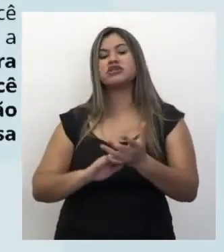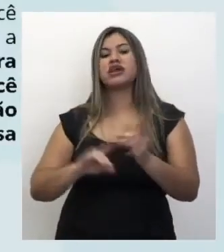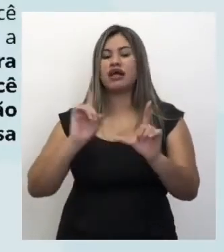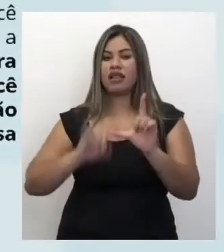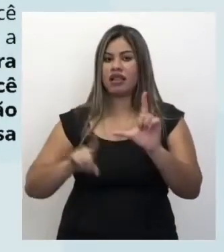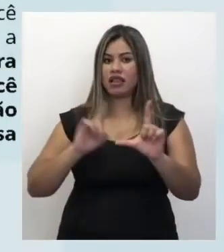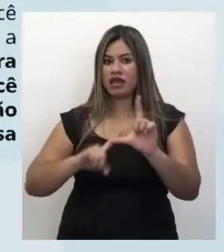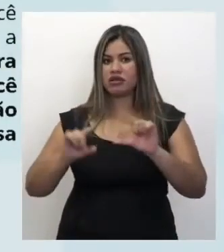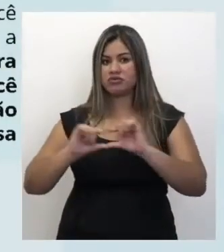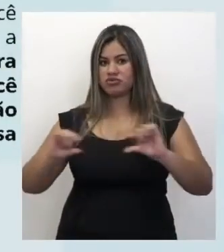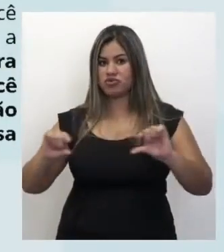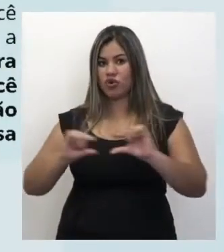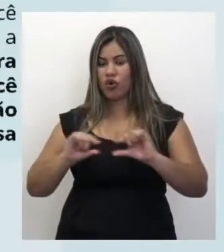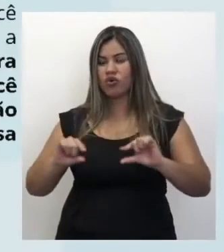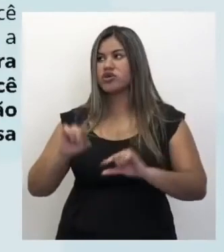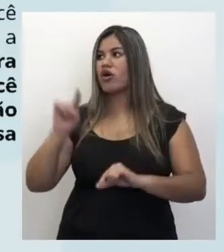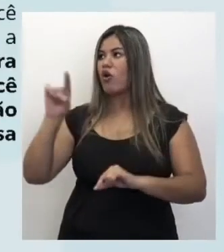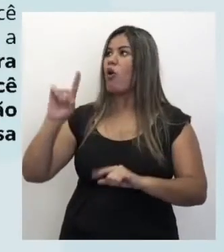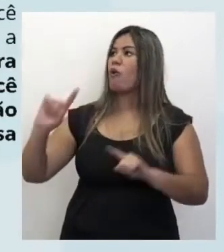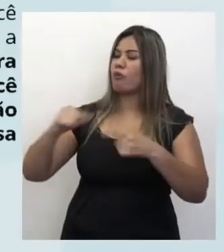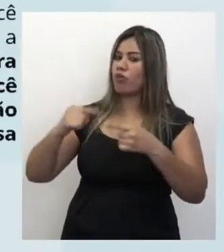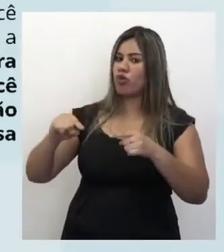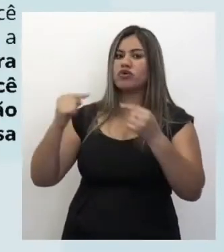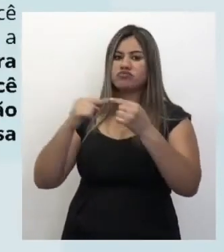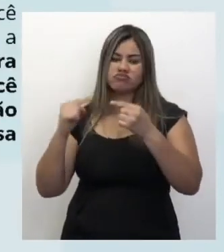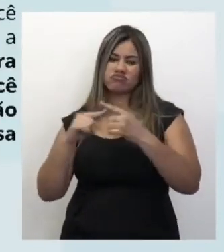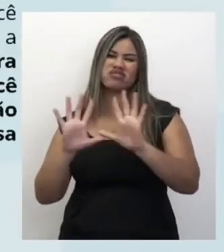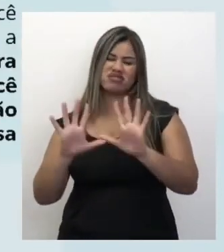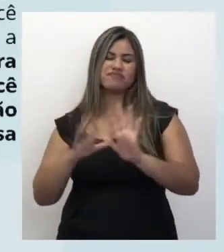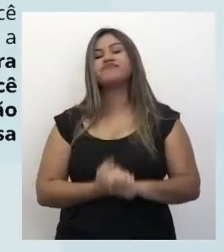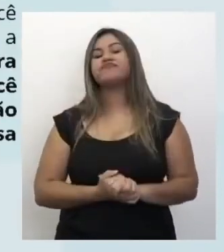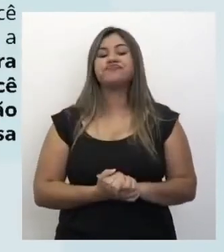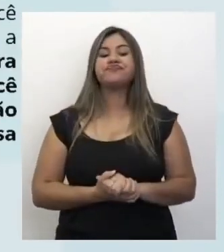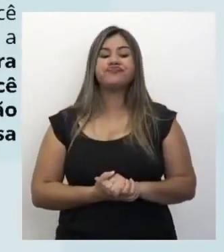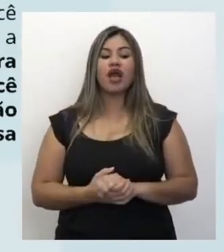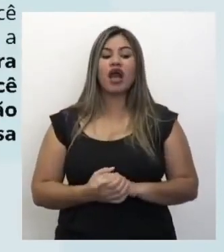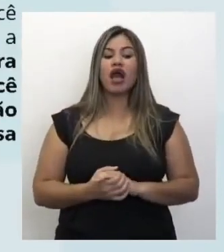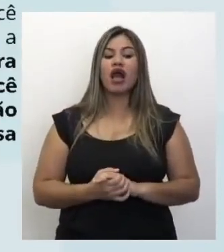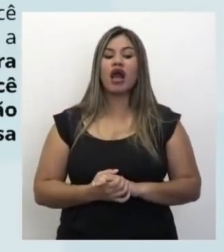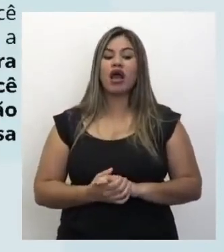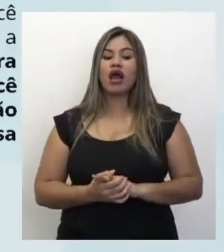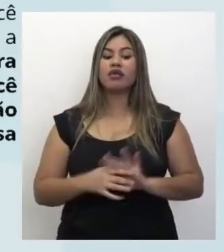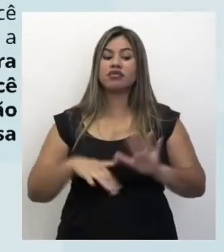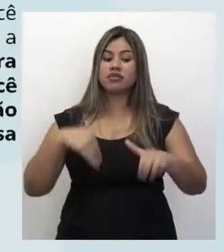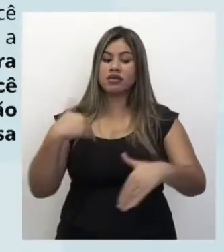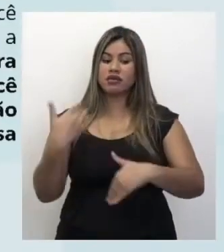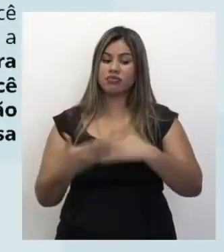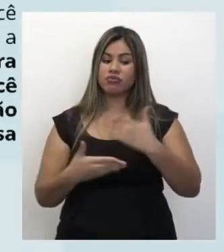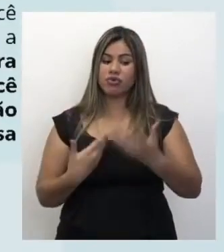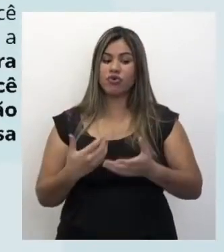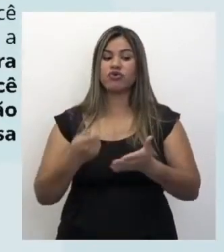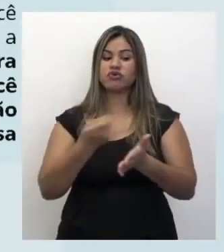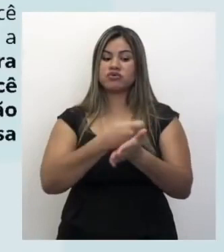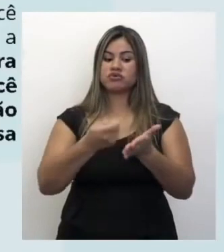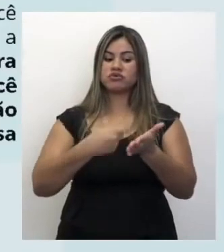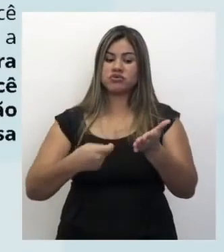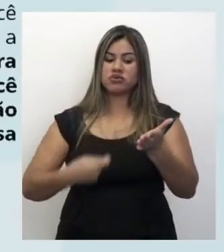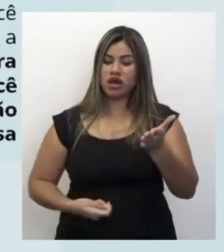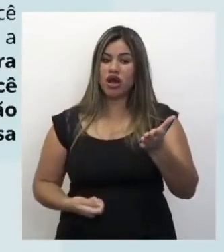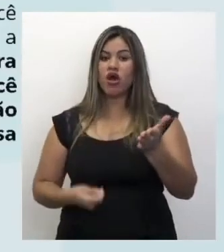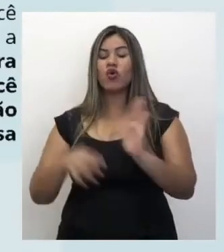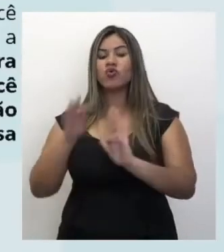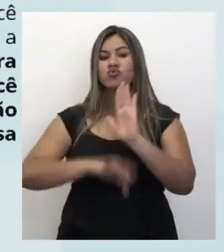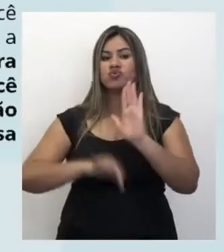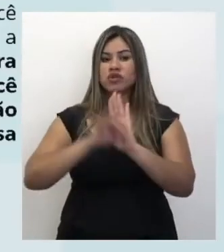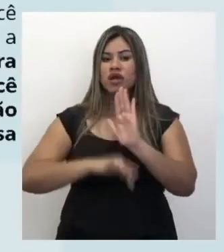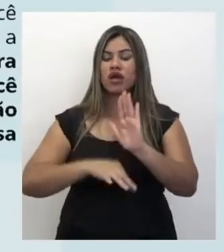fonte. Ah, é assim, foi fulano de tal e tirei do site tal. A fonte de onde você retirou o texto. Depois, escreva um artigo de opinião,